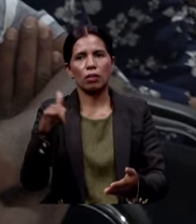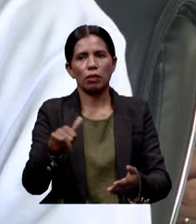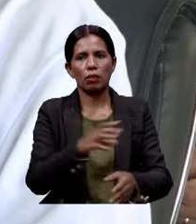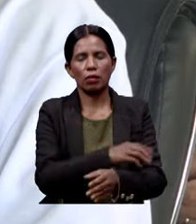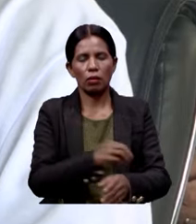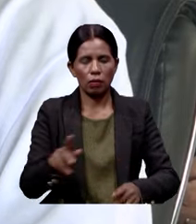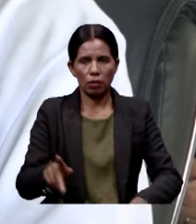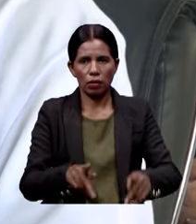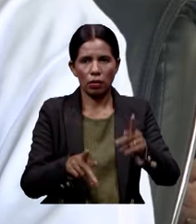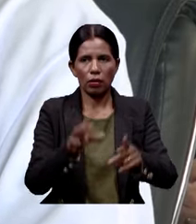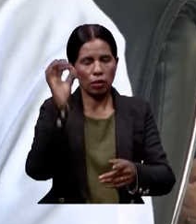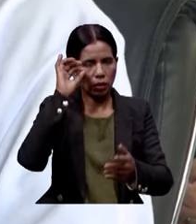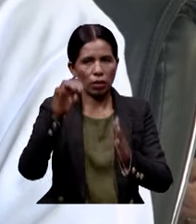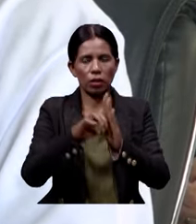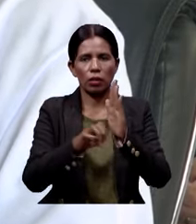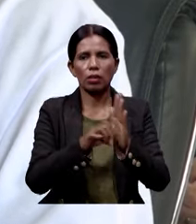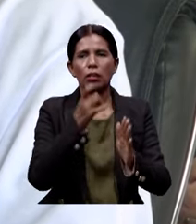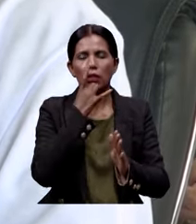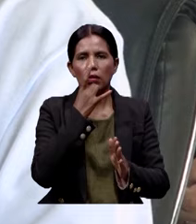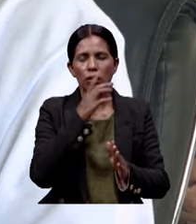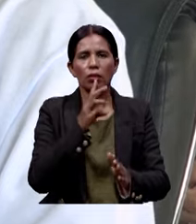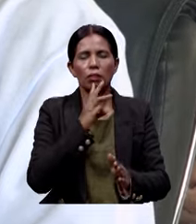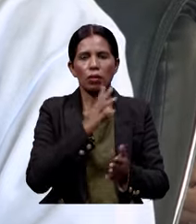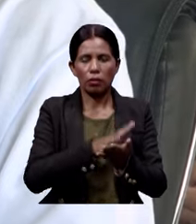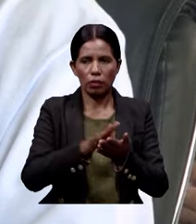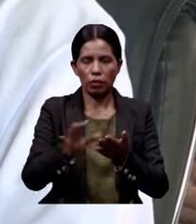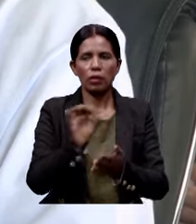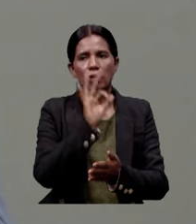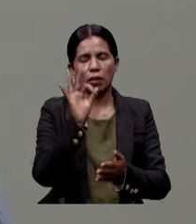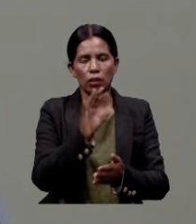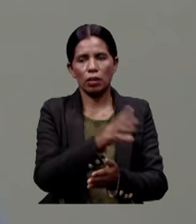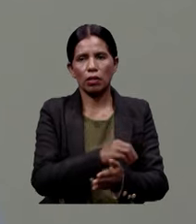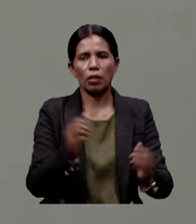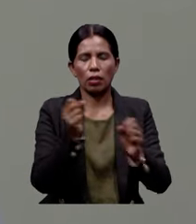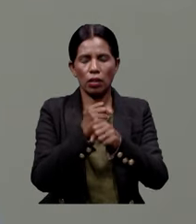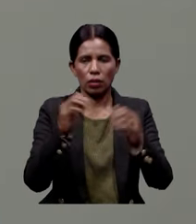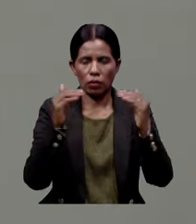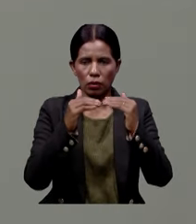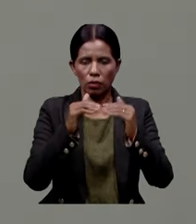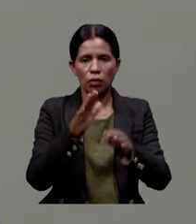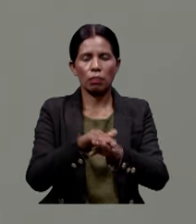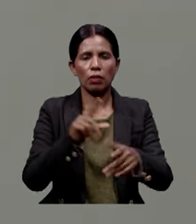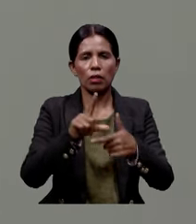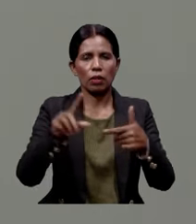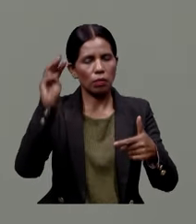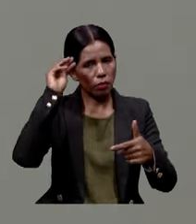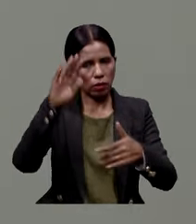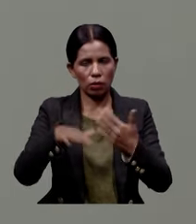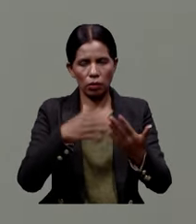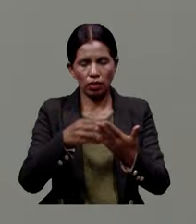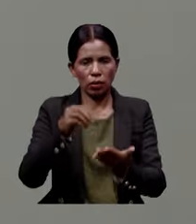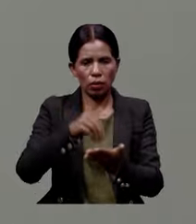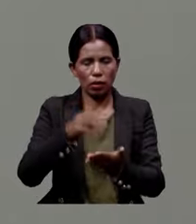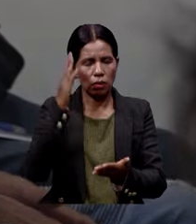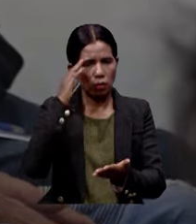questão público. Secretário de Estado de Eletricidade, Água e Saneamento, sexta, né, realiza reunião IDA, convida linhas ministeriais Sira a tutau